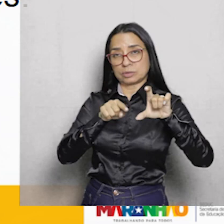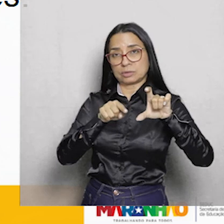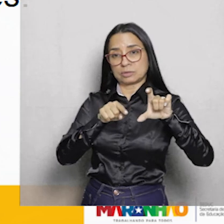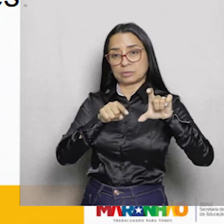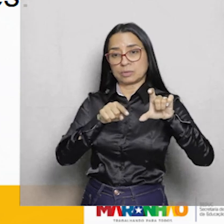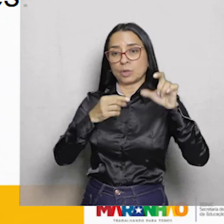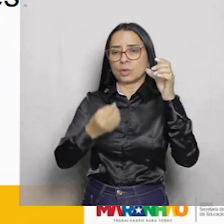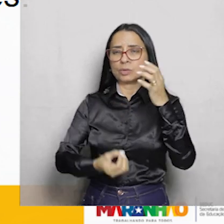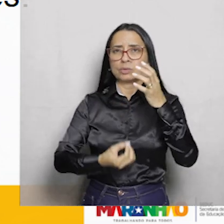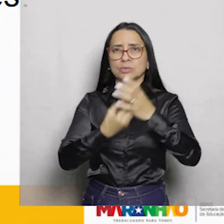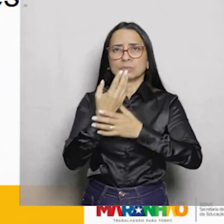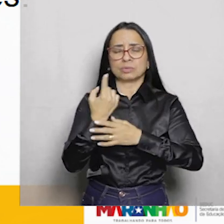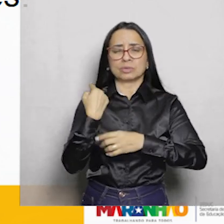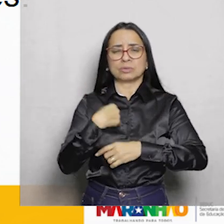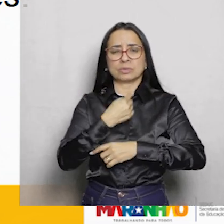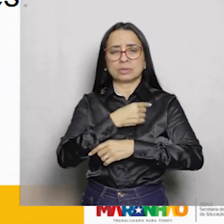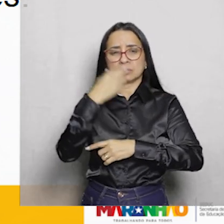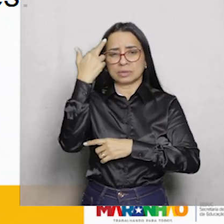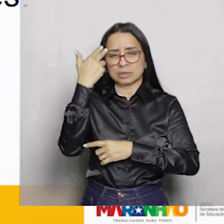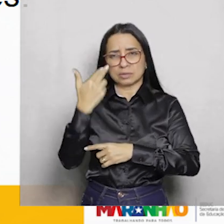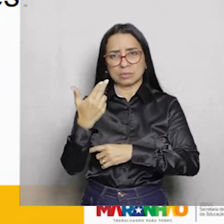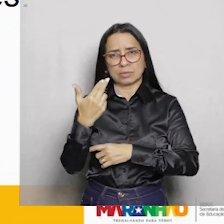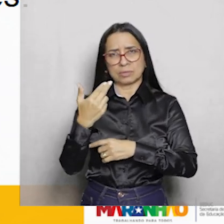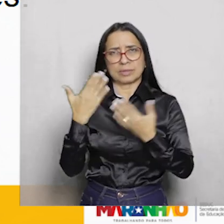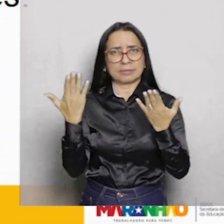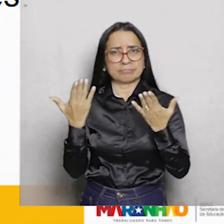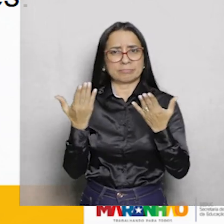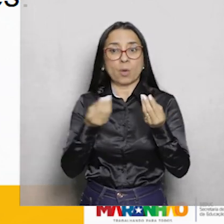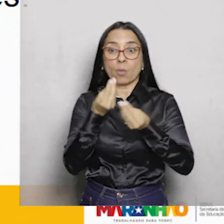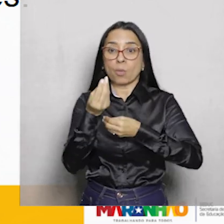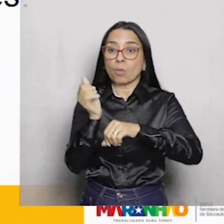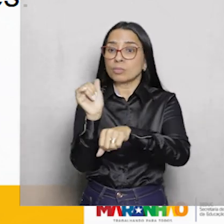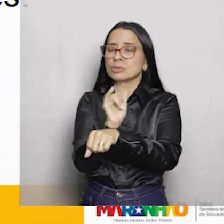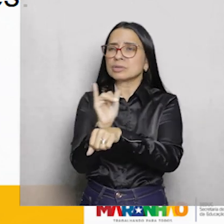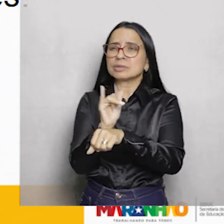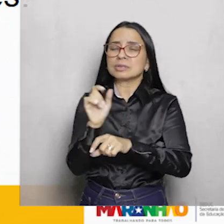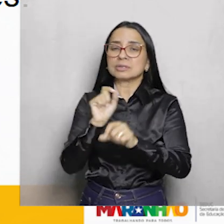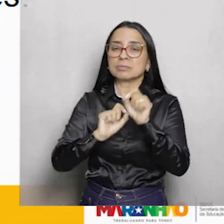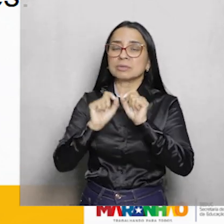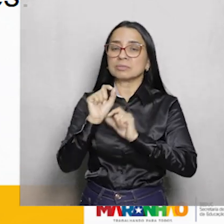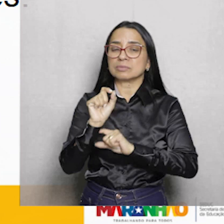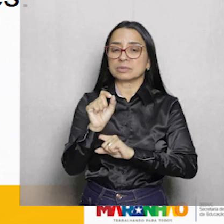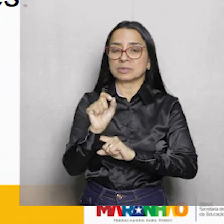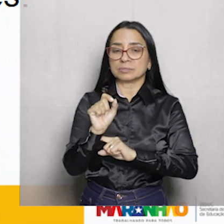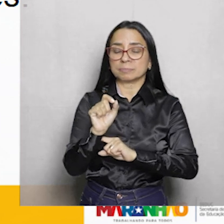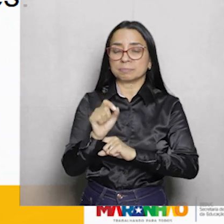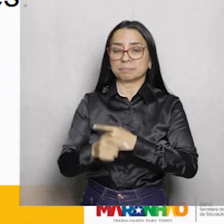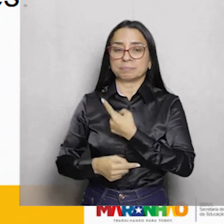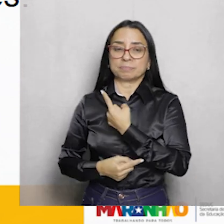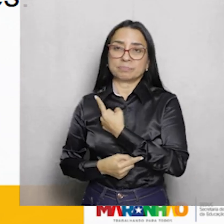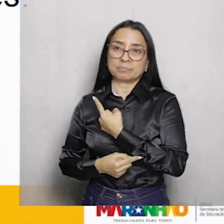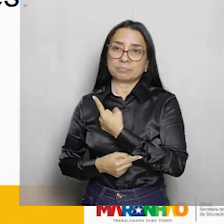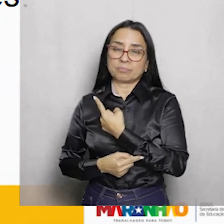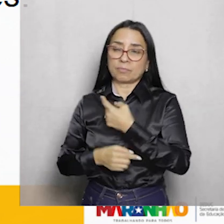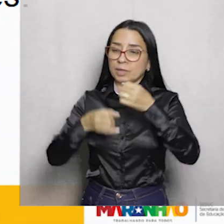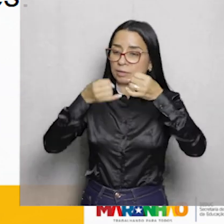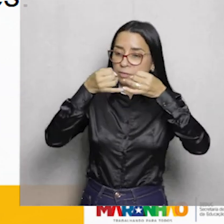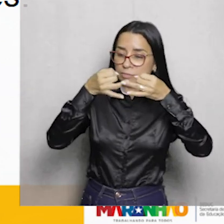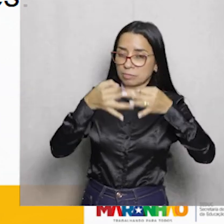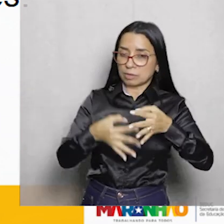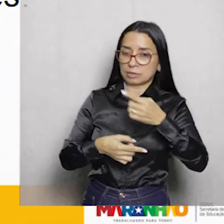estratégia para o quê? Olha uma justificativa para reforçar a ideia. O mundo escravista deve